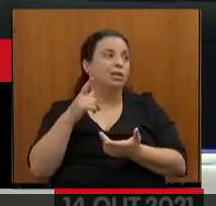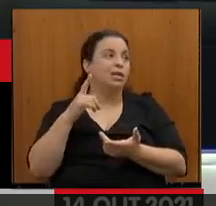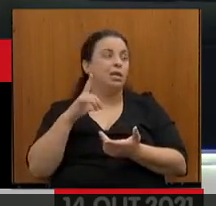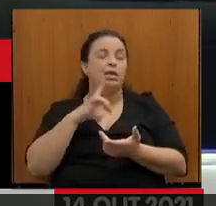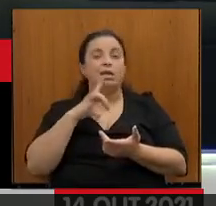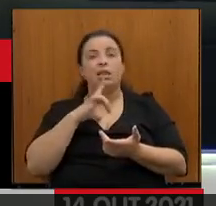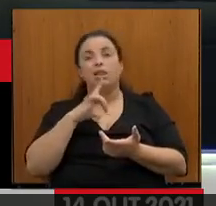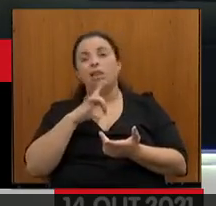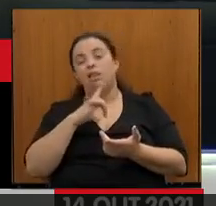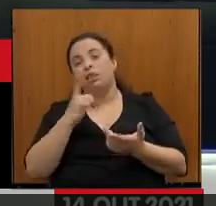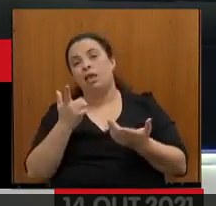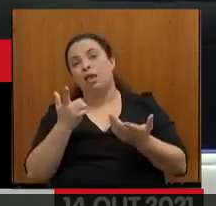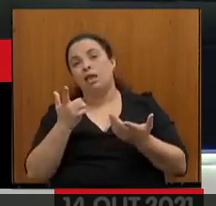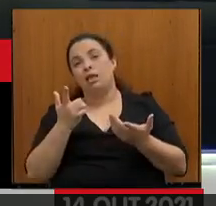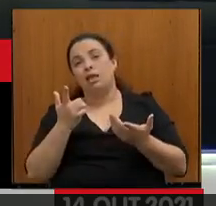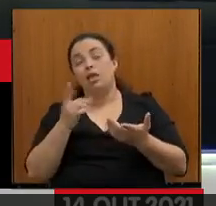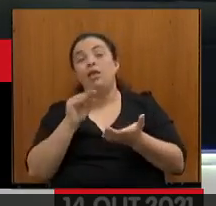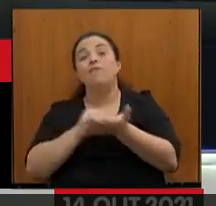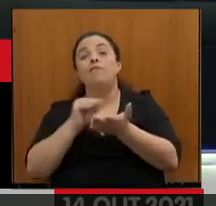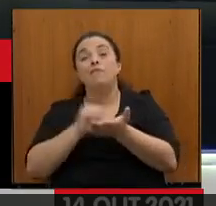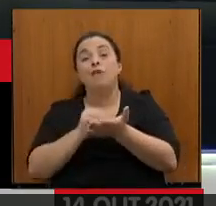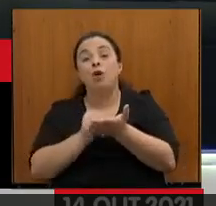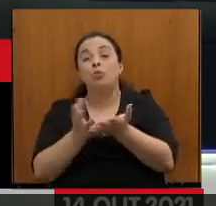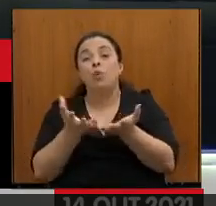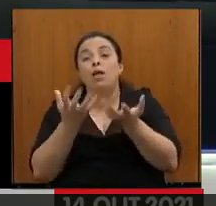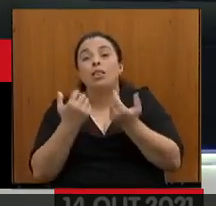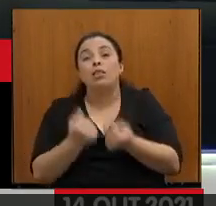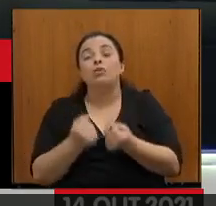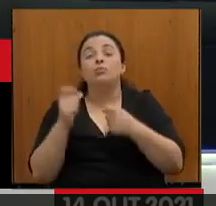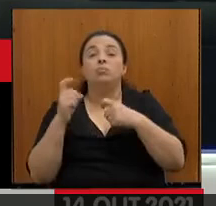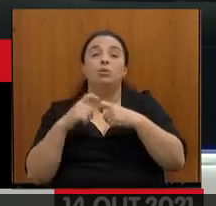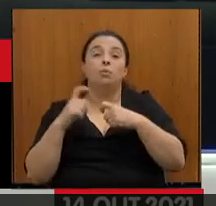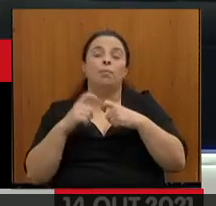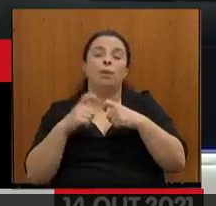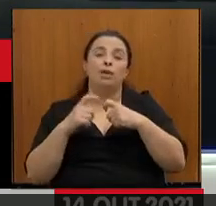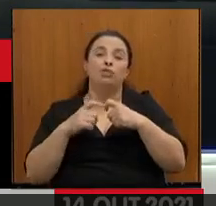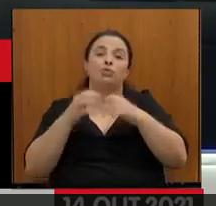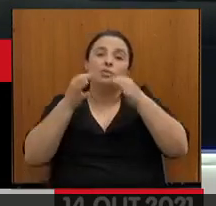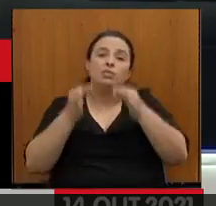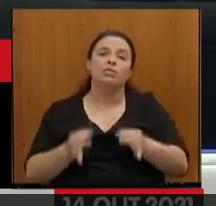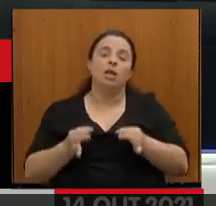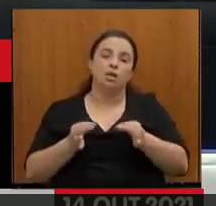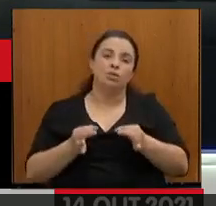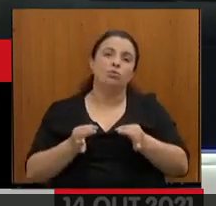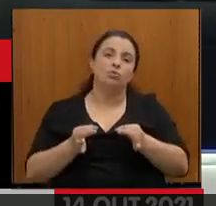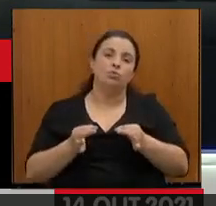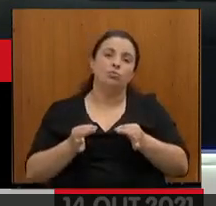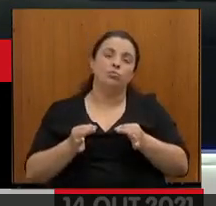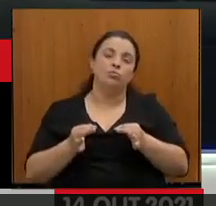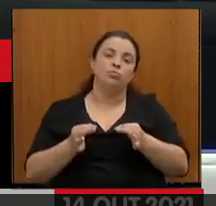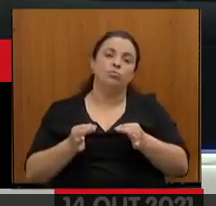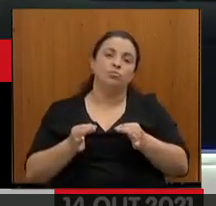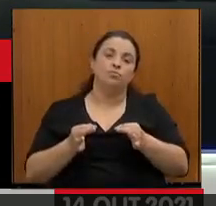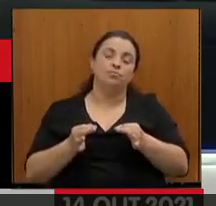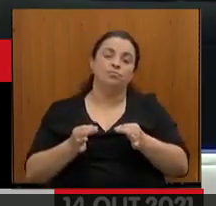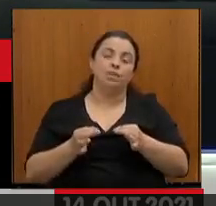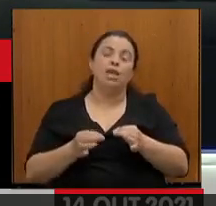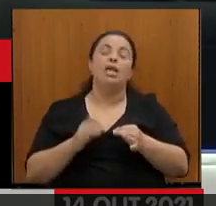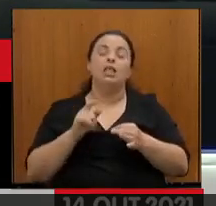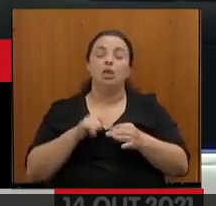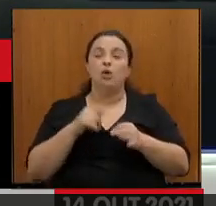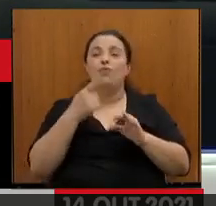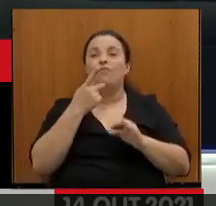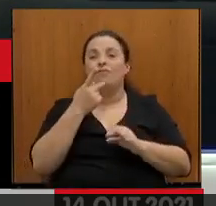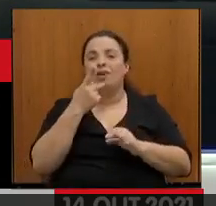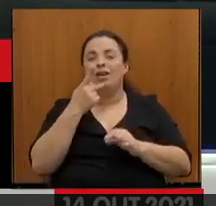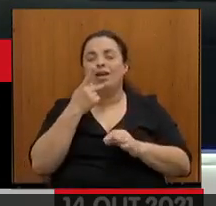distância grande do atendimento médico aceitável para um ser humano. Quero citar a filósofa, escritora